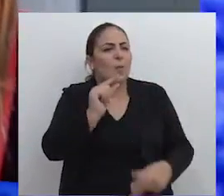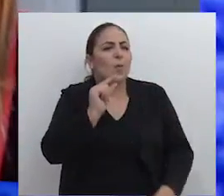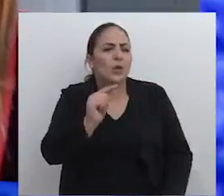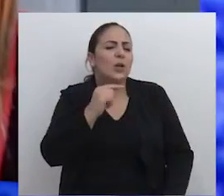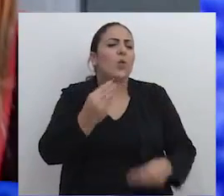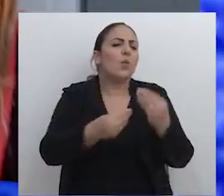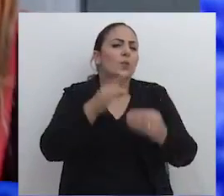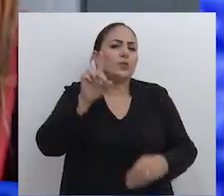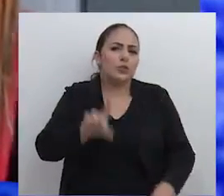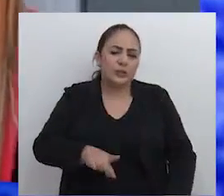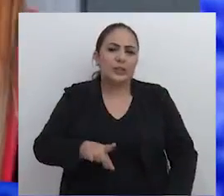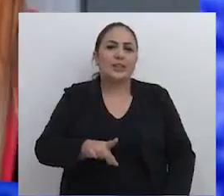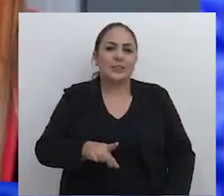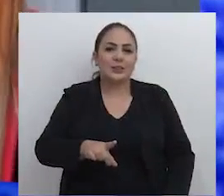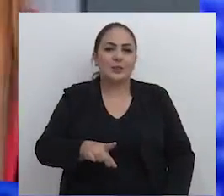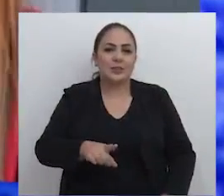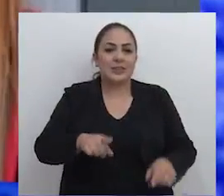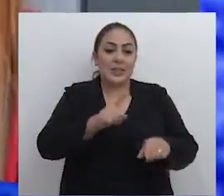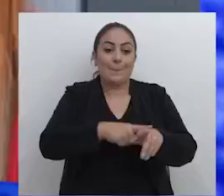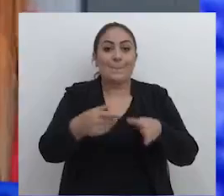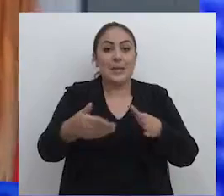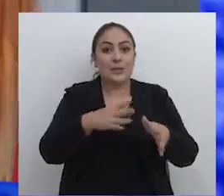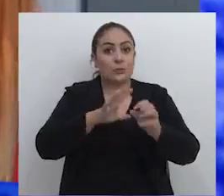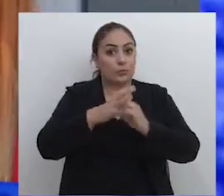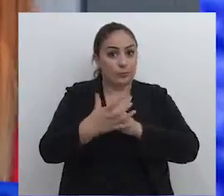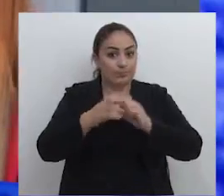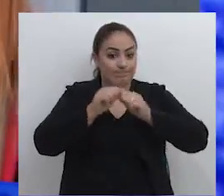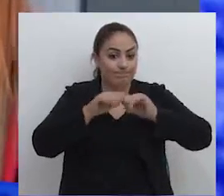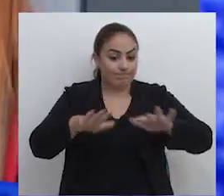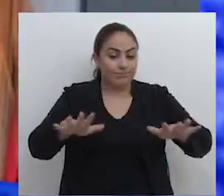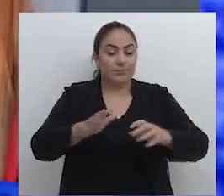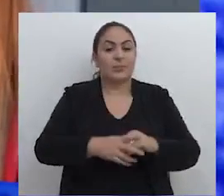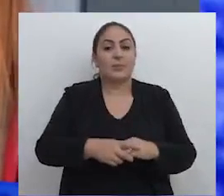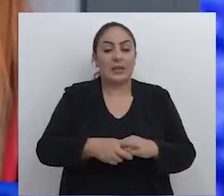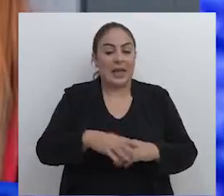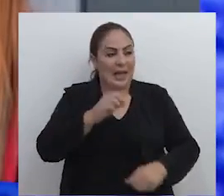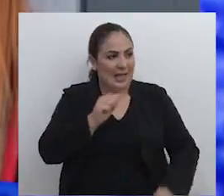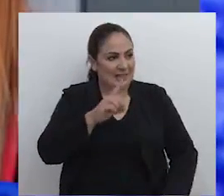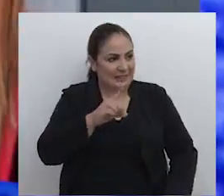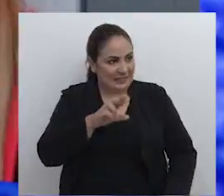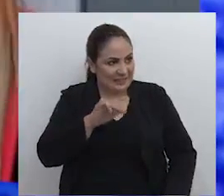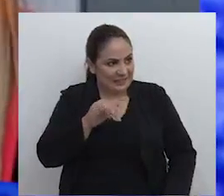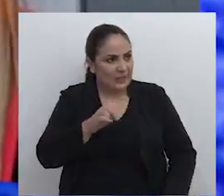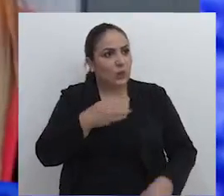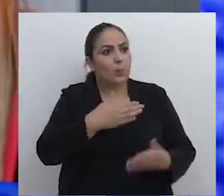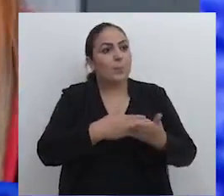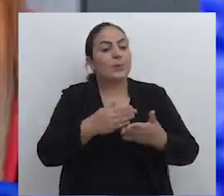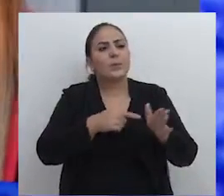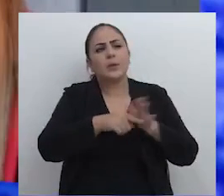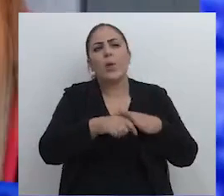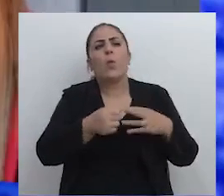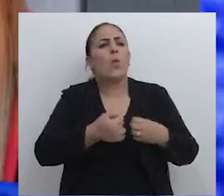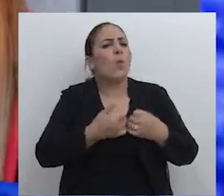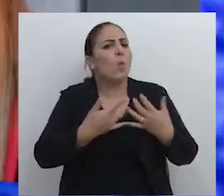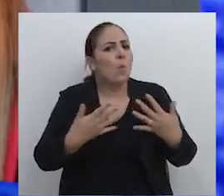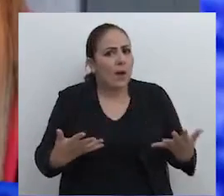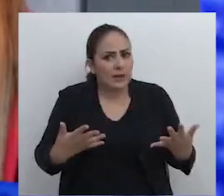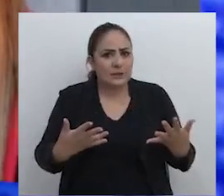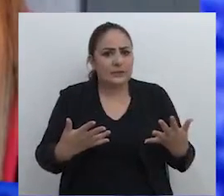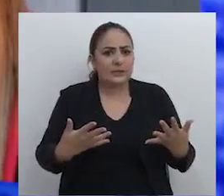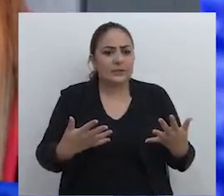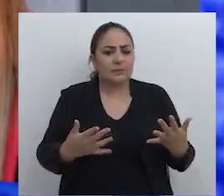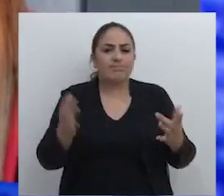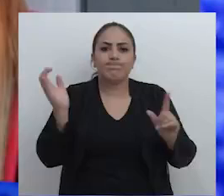pouquinho sobre o direito previdenciário, né, em tempos de pandemia. A Adriane começa perguntando então, quais são, né,